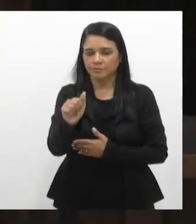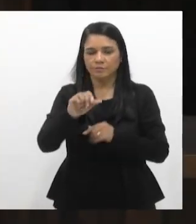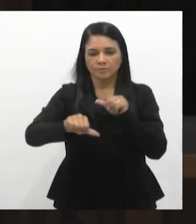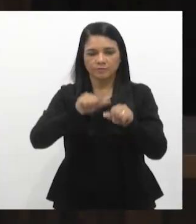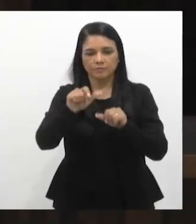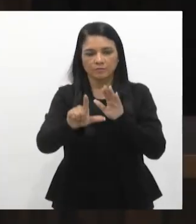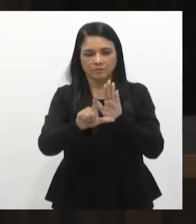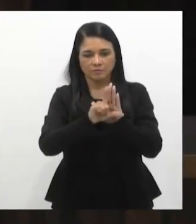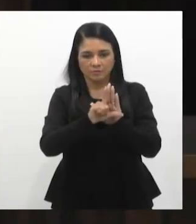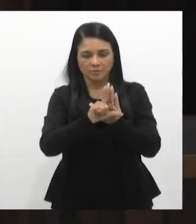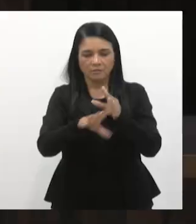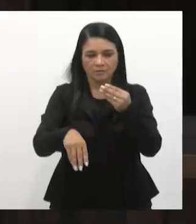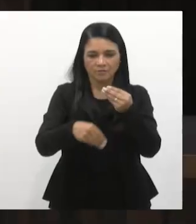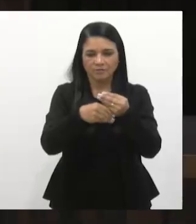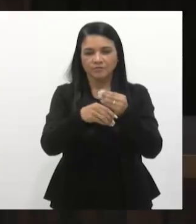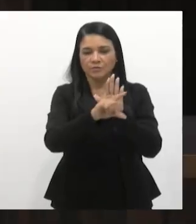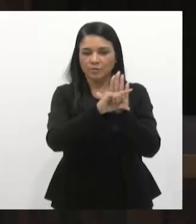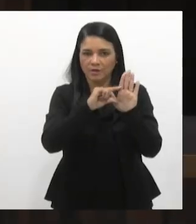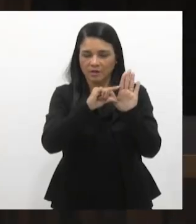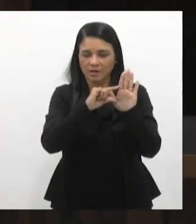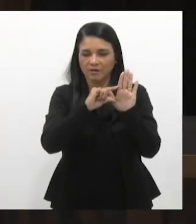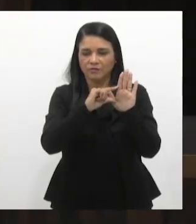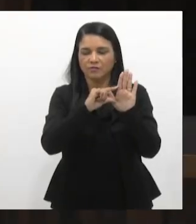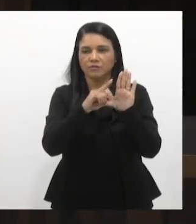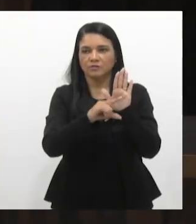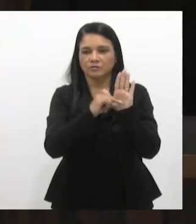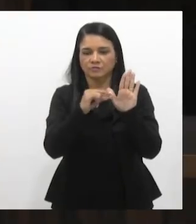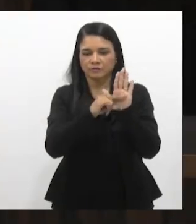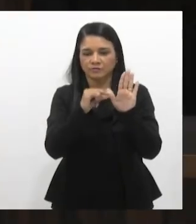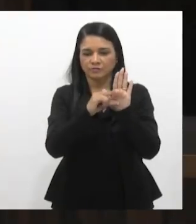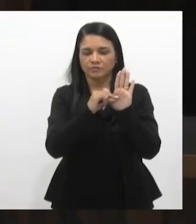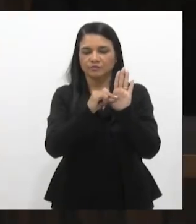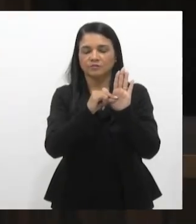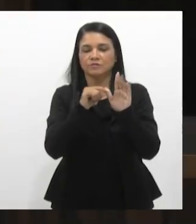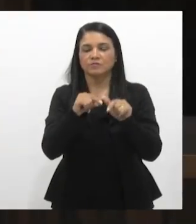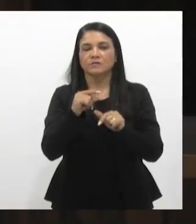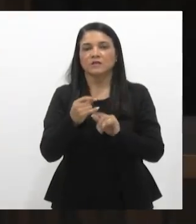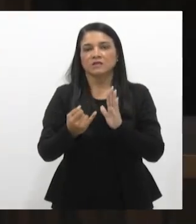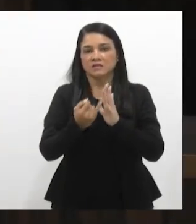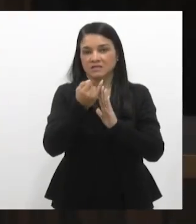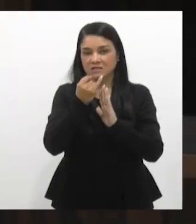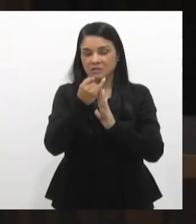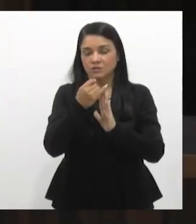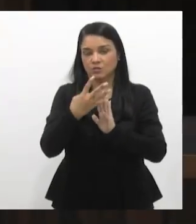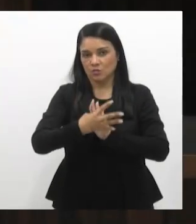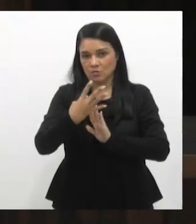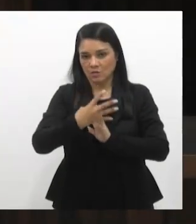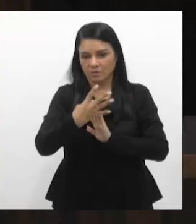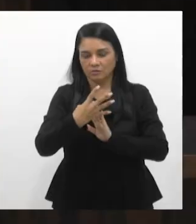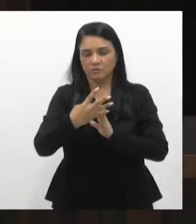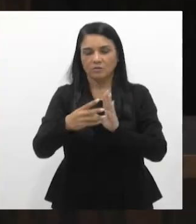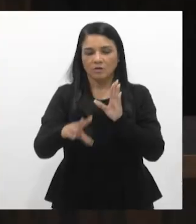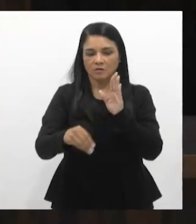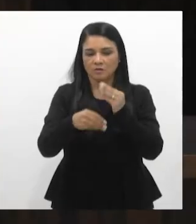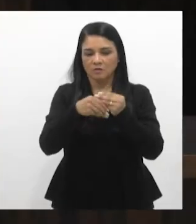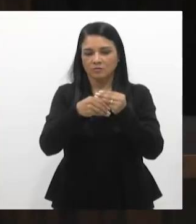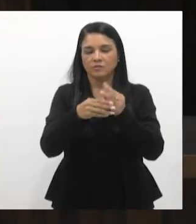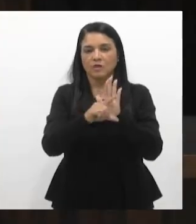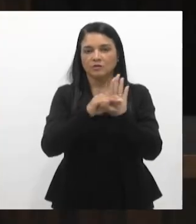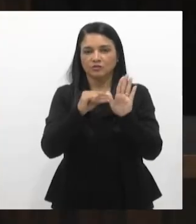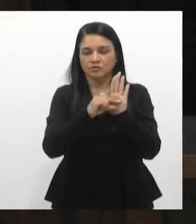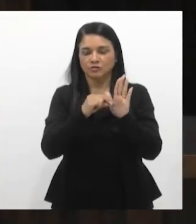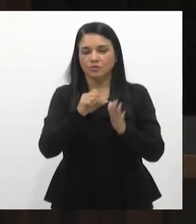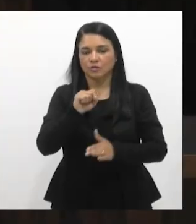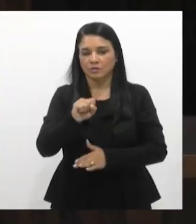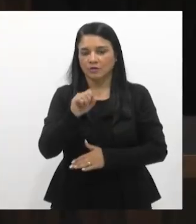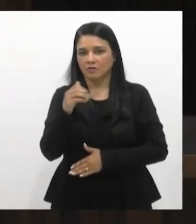altera a redação do parágrafo 3º, do artigo 3º, parágrafo 1º, inciso 4, e acrescenta os artigos 8º A,